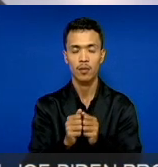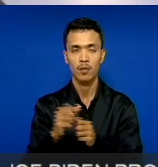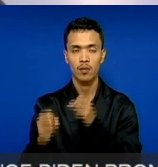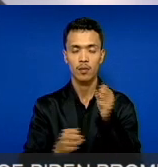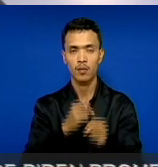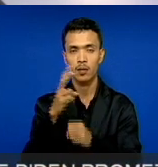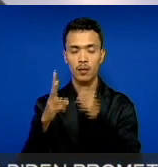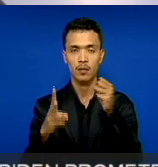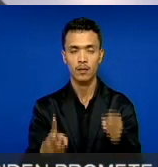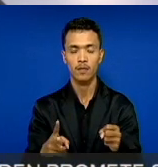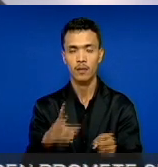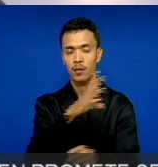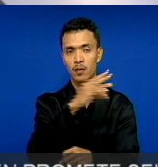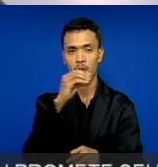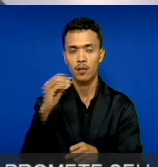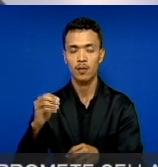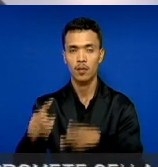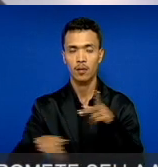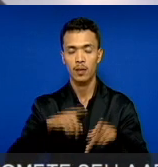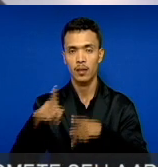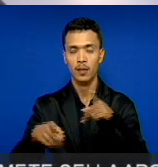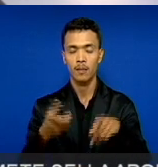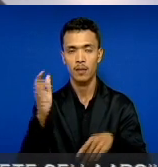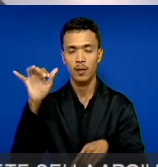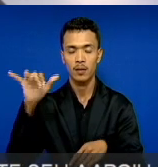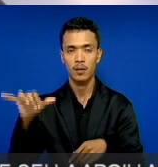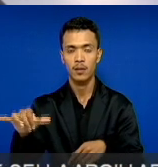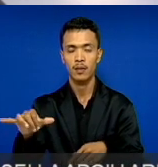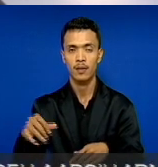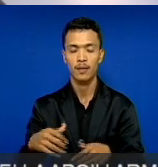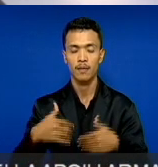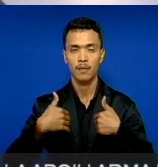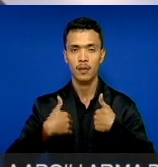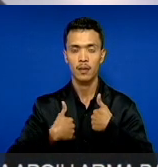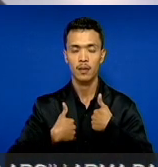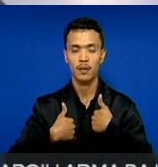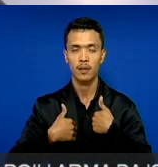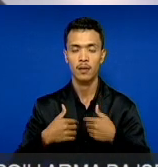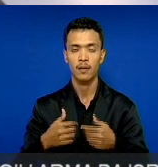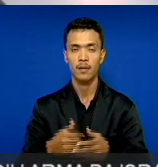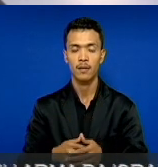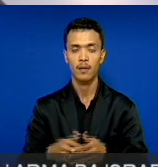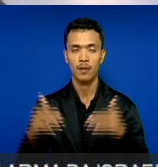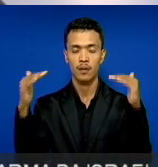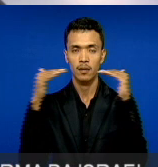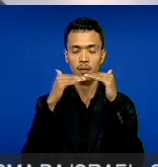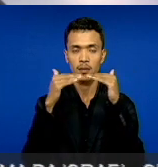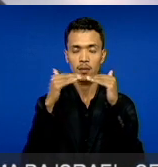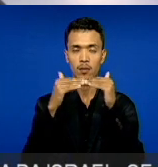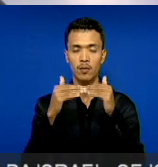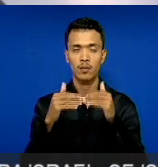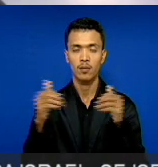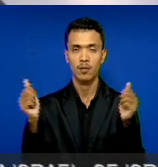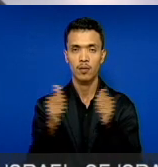sociedade civil, nomo sociedade Cira, nebema ka iha petição, ka iha audiência Roma, liga ho